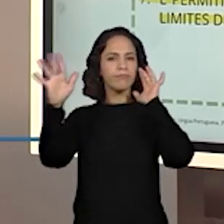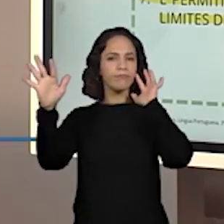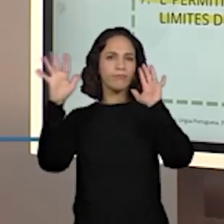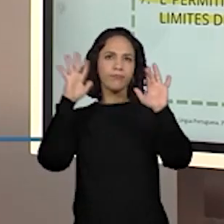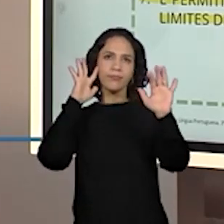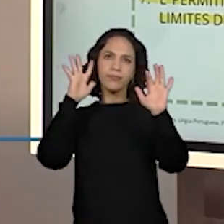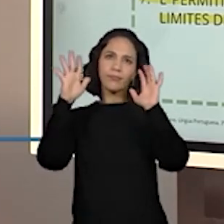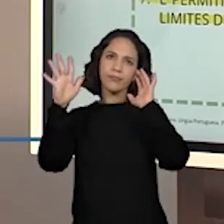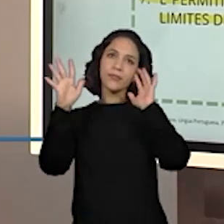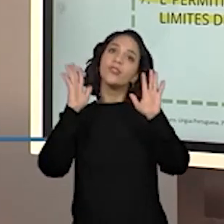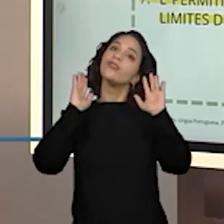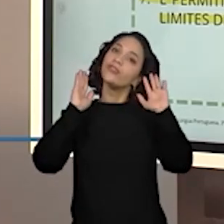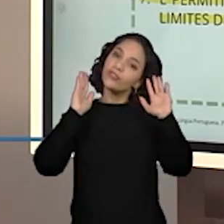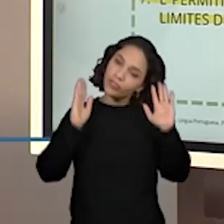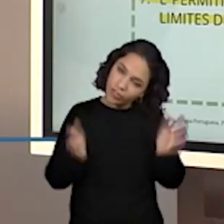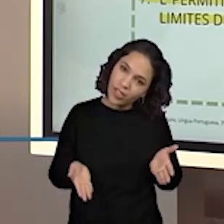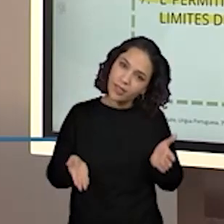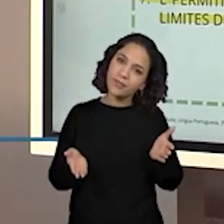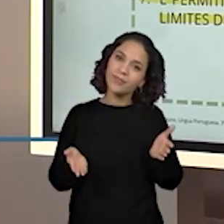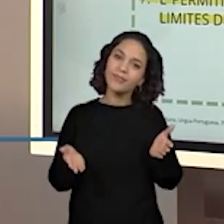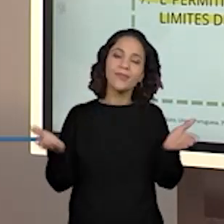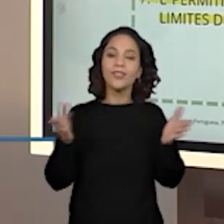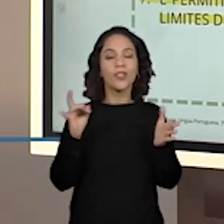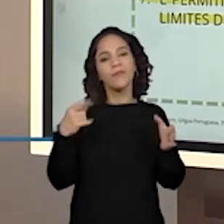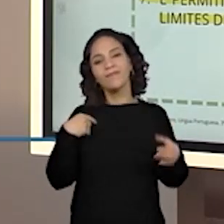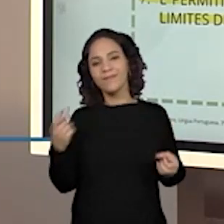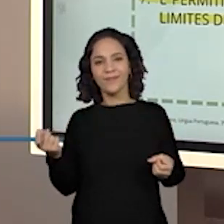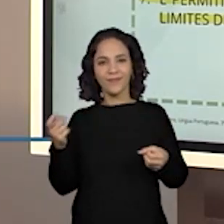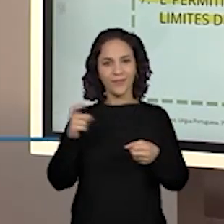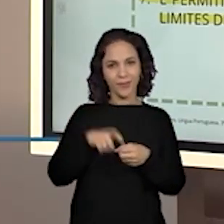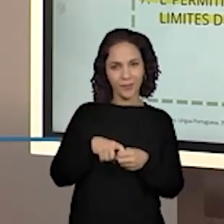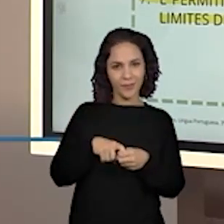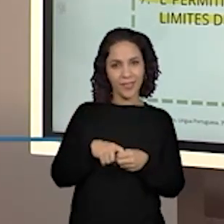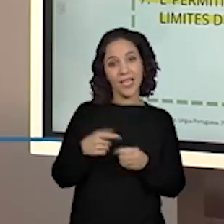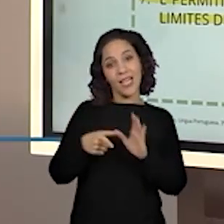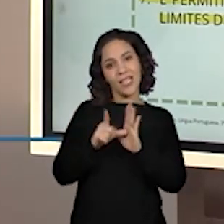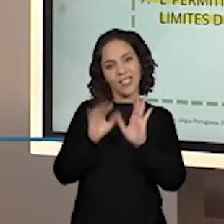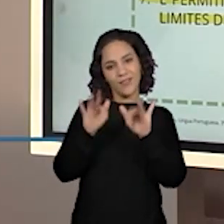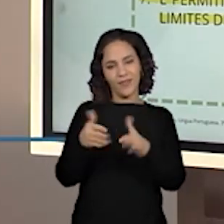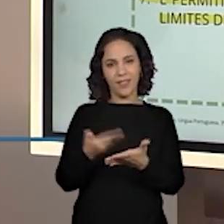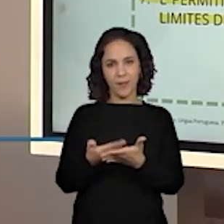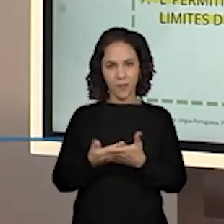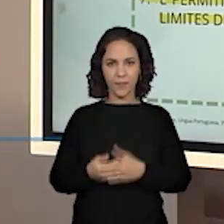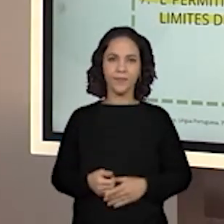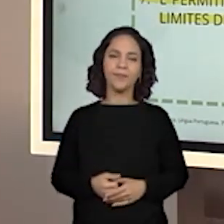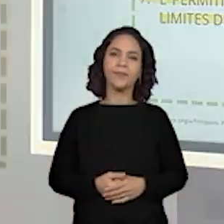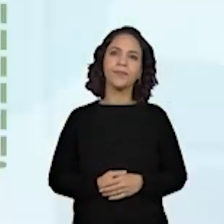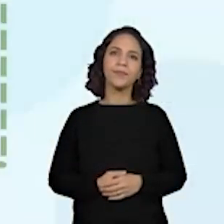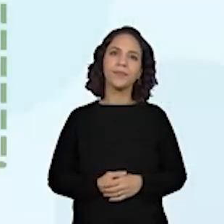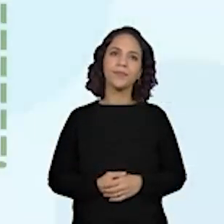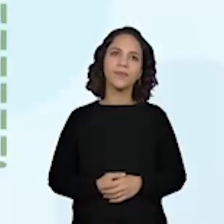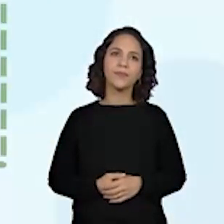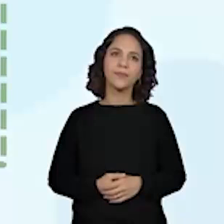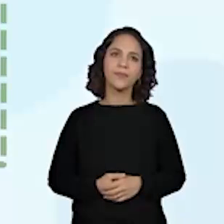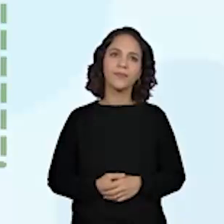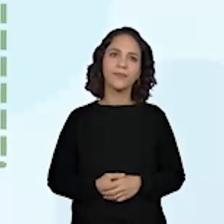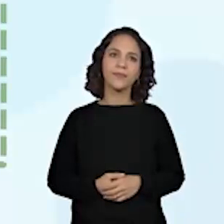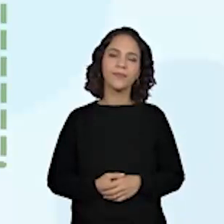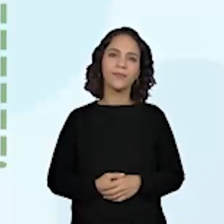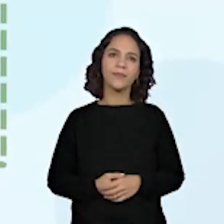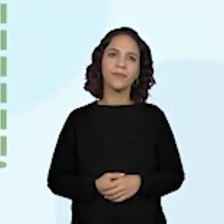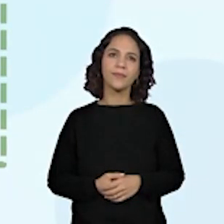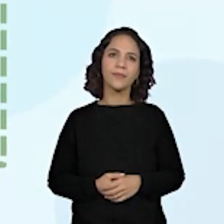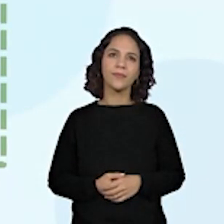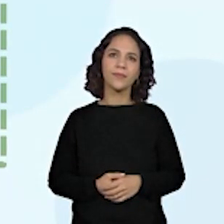Na verdade, a gente já refletiu sobre elas. A gente vai retomar isso antes de encerrar a aula. E as questões são as seguintes, a respeito